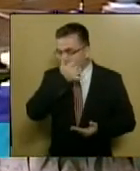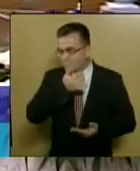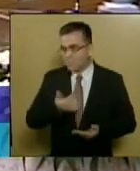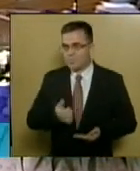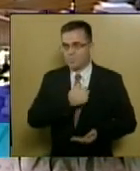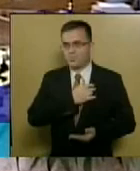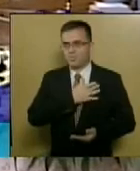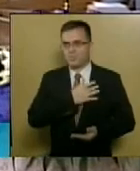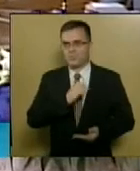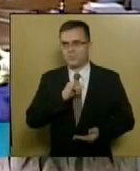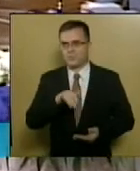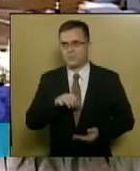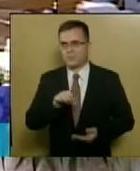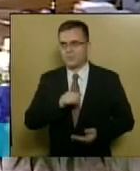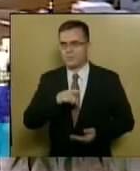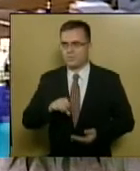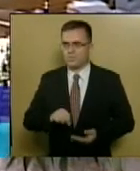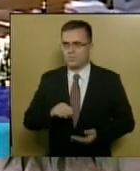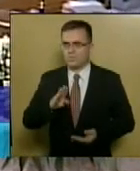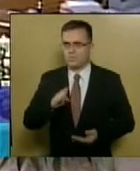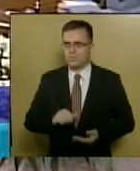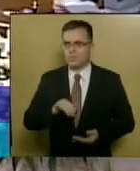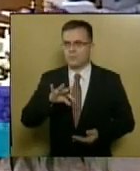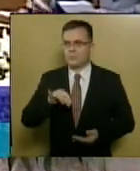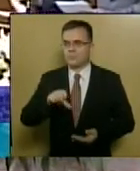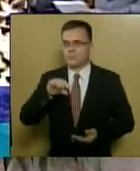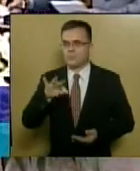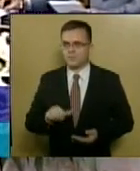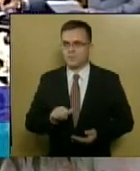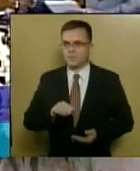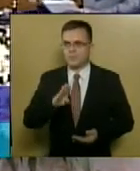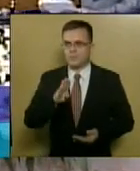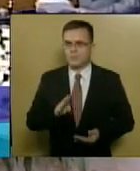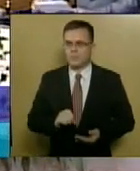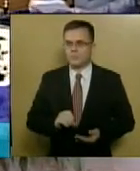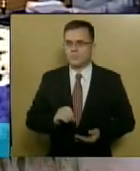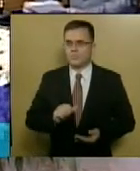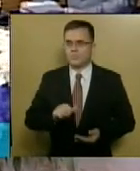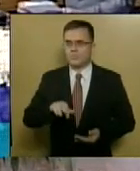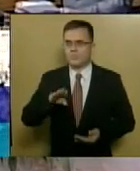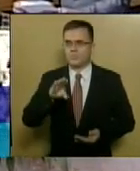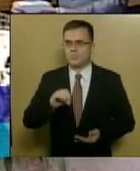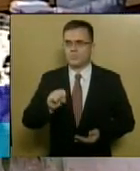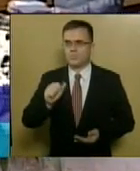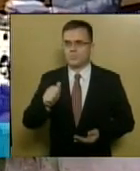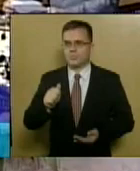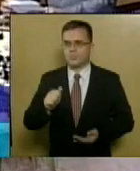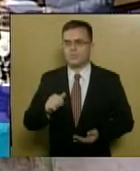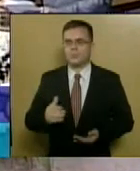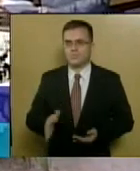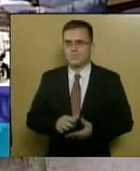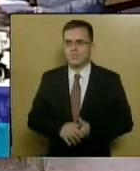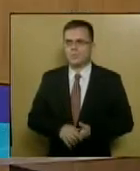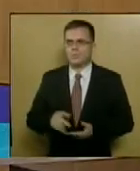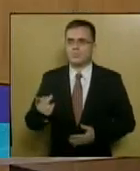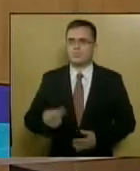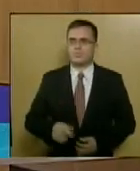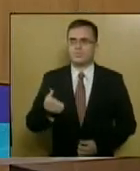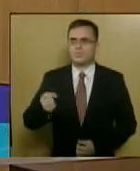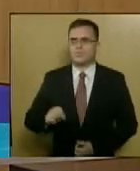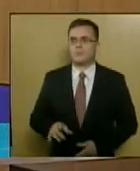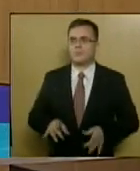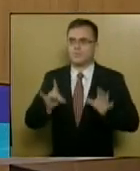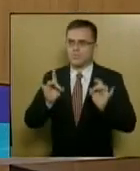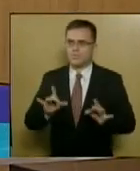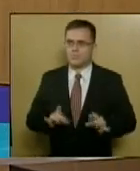de fragata João Batista Barbosa, capitão dos portos de Sergipe, o